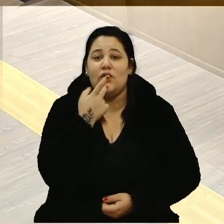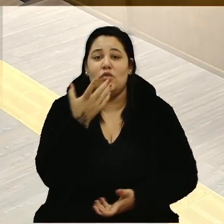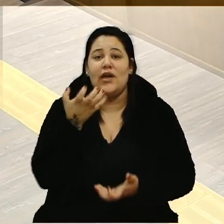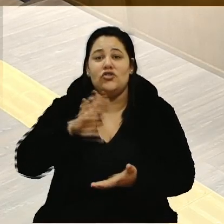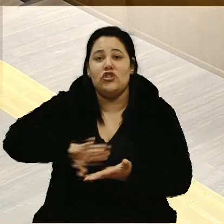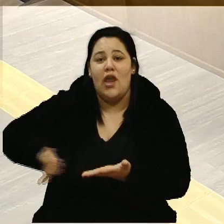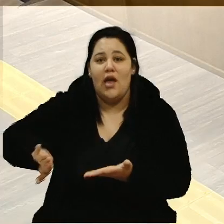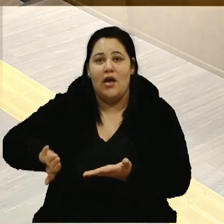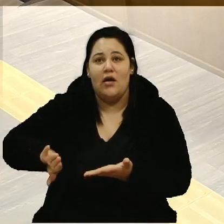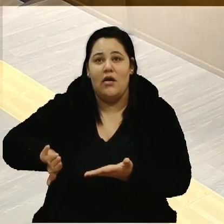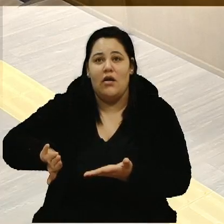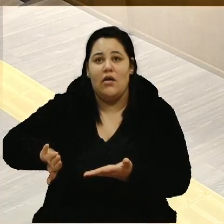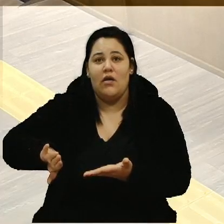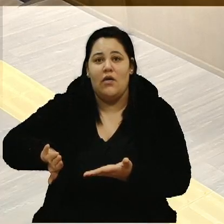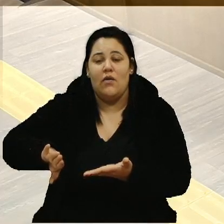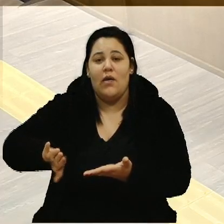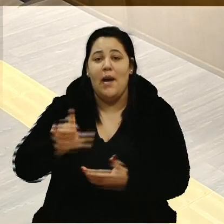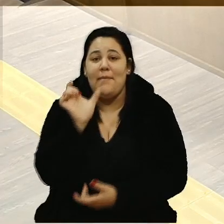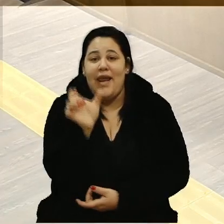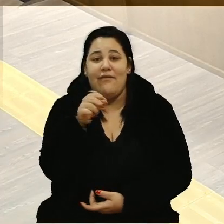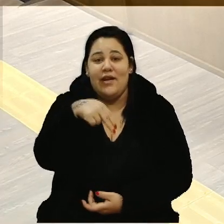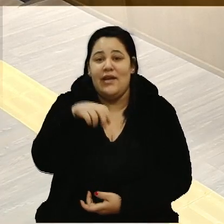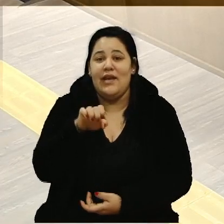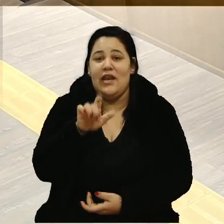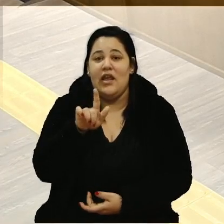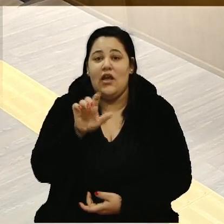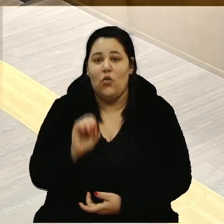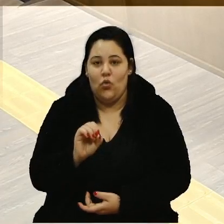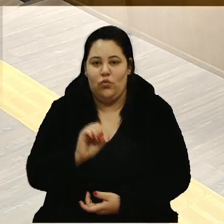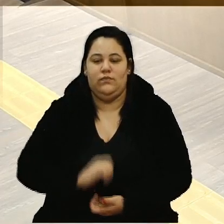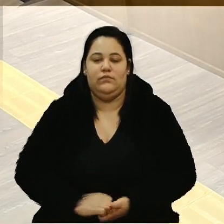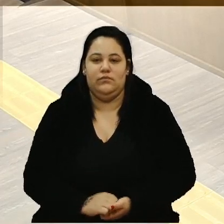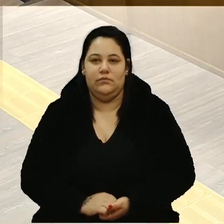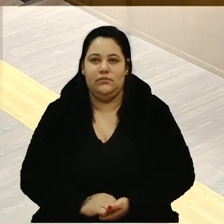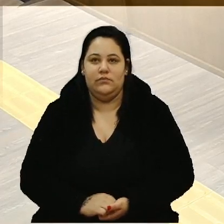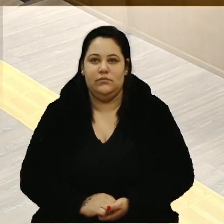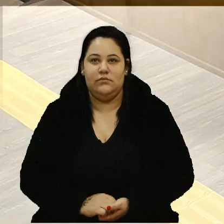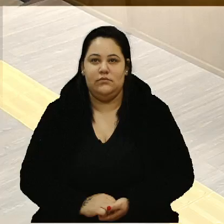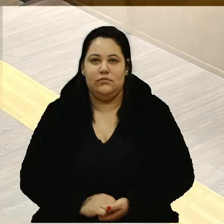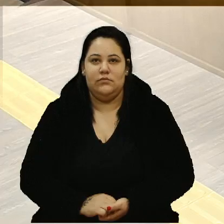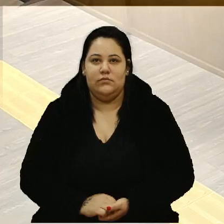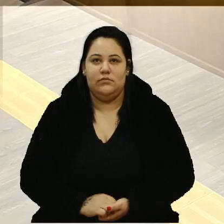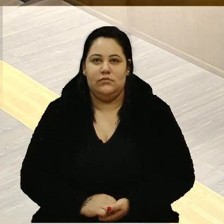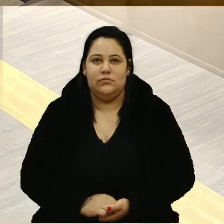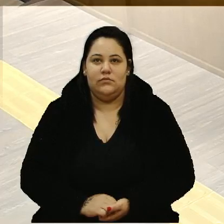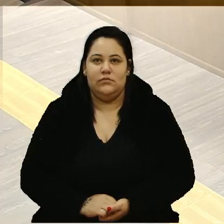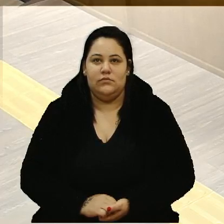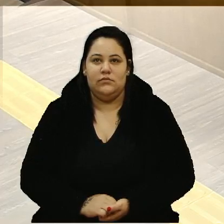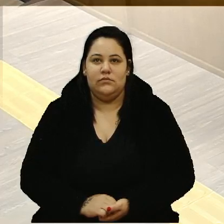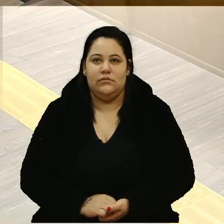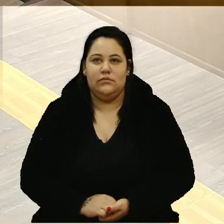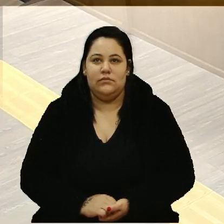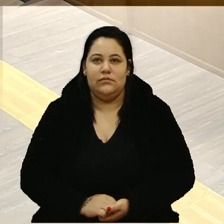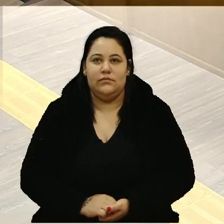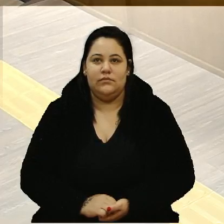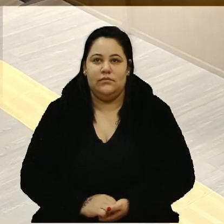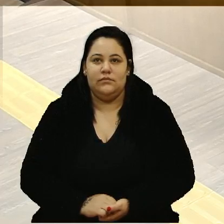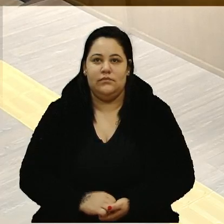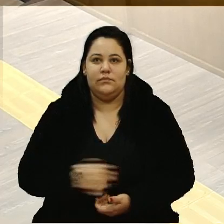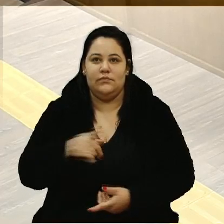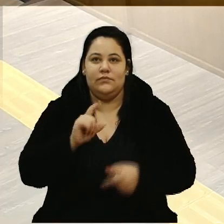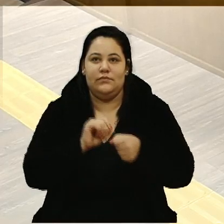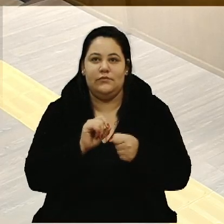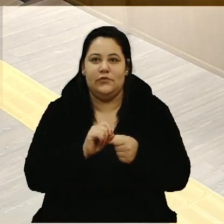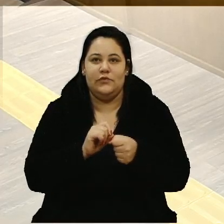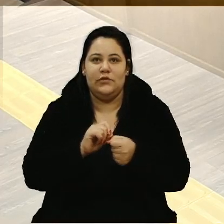a gente possa... A palavra nego. Ok. Então, deferida, né, essa solicitação, a gente vai fazer a